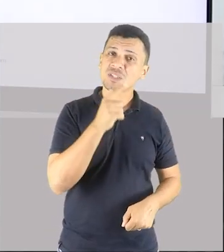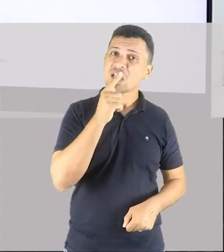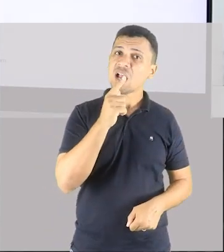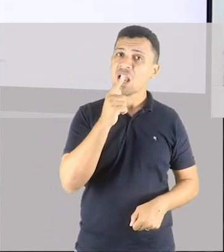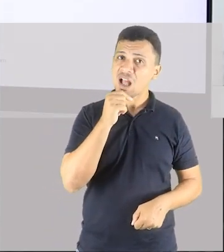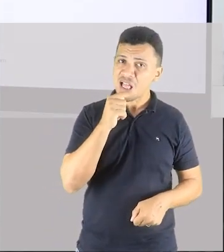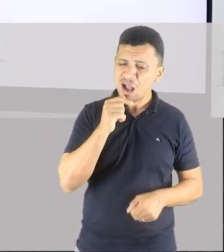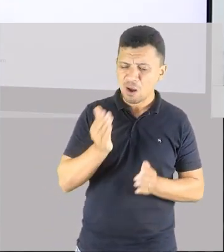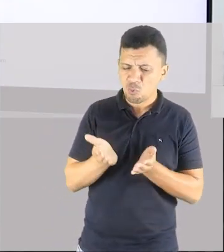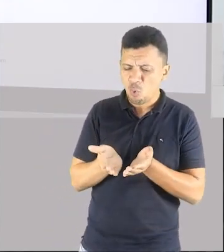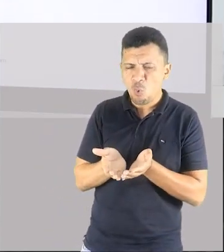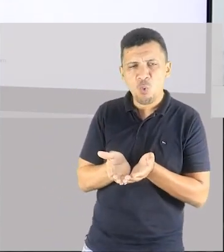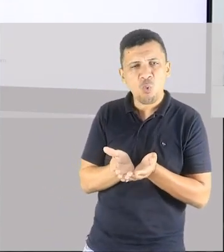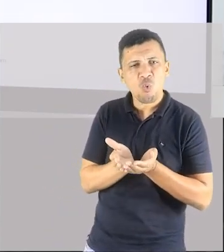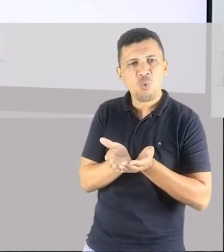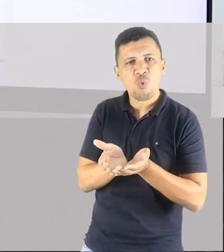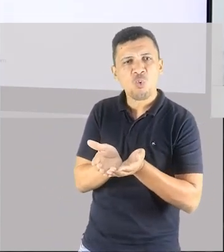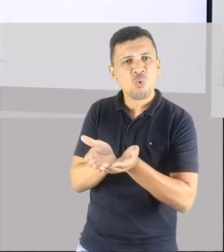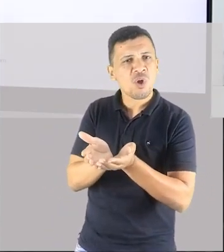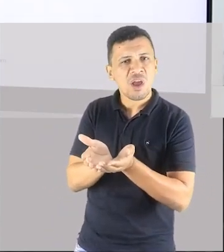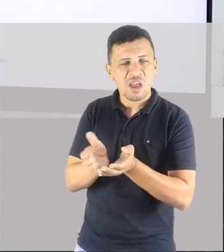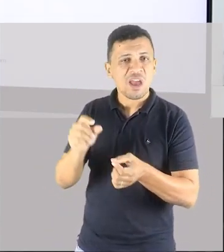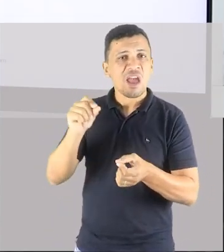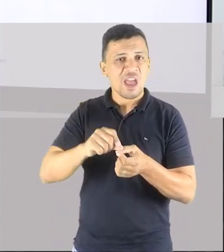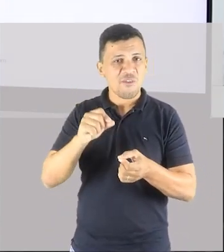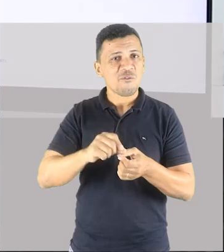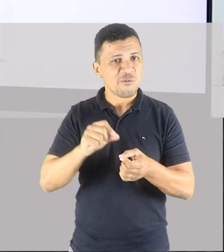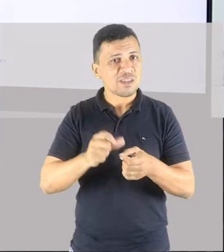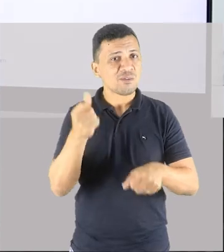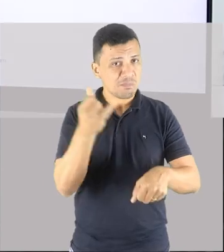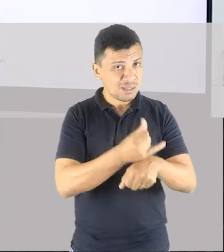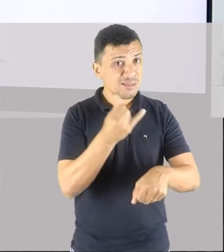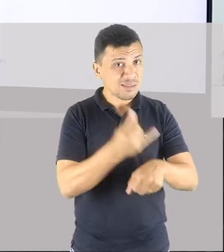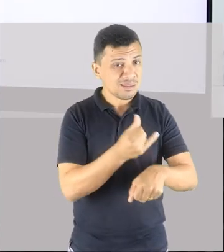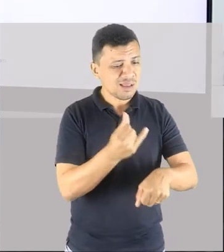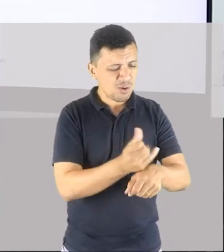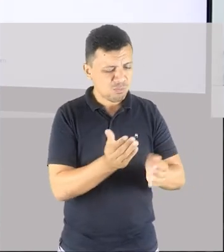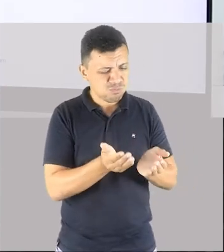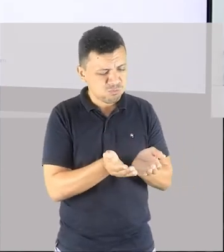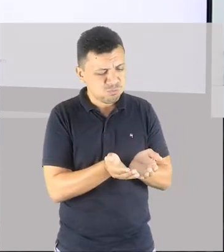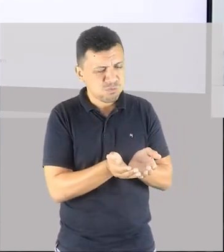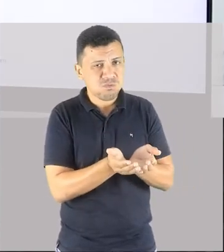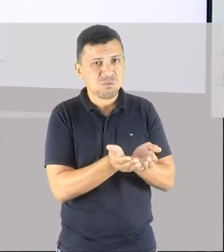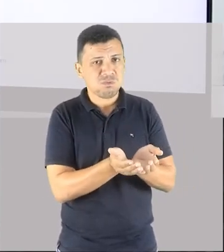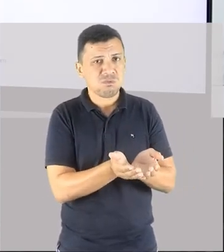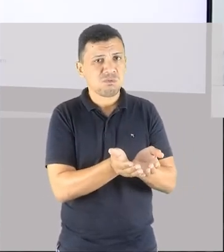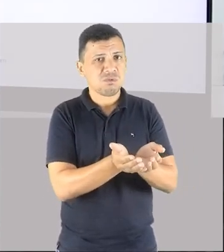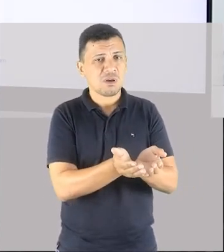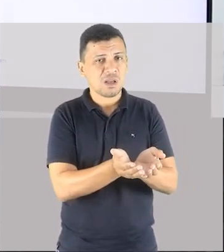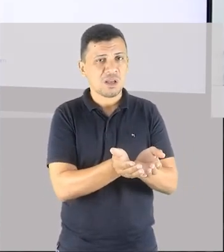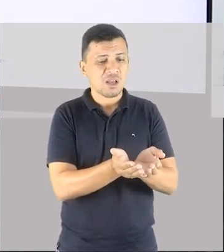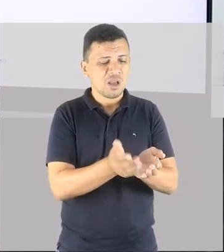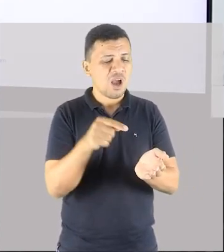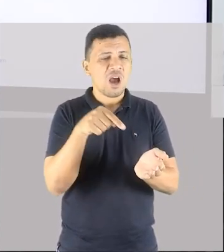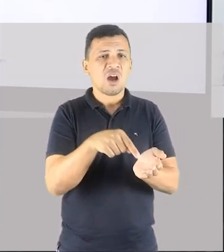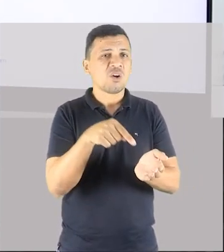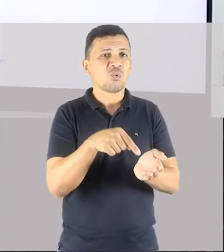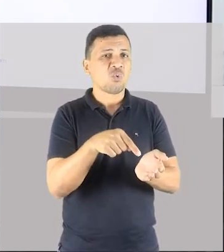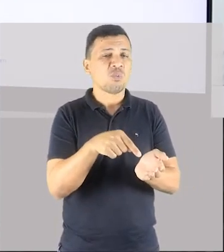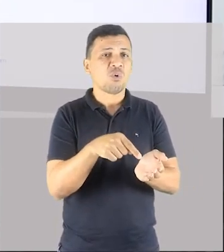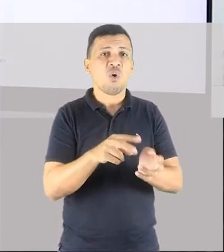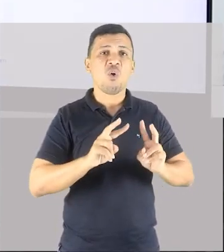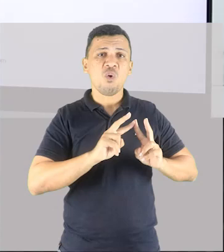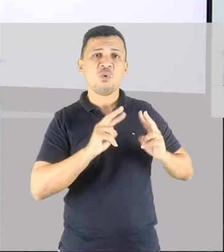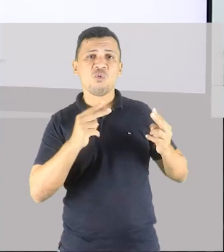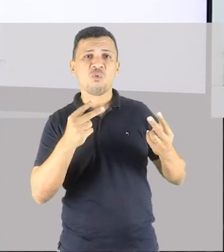água? Porque apesar dele ser feito de metal, ele desloca, o formato dele, a forma dele, o